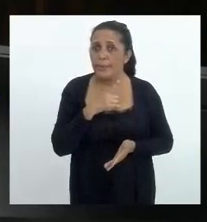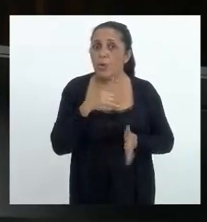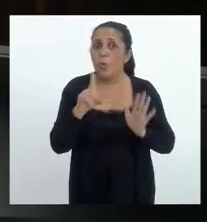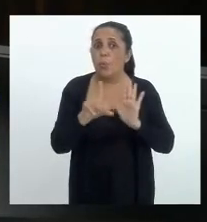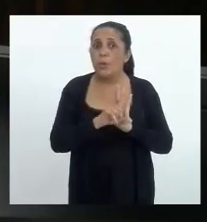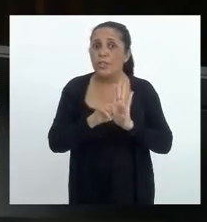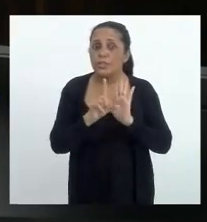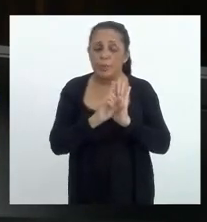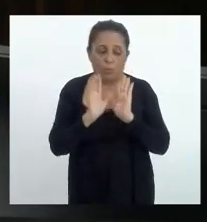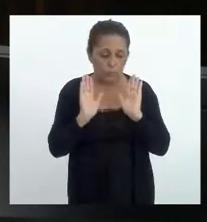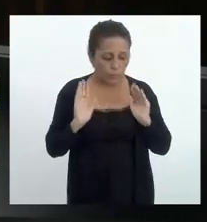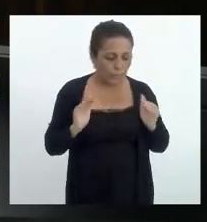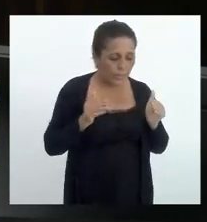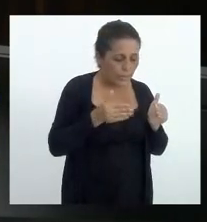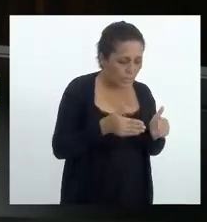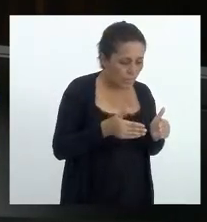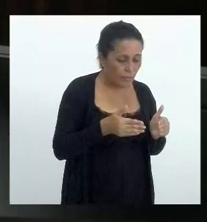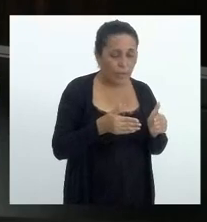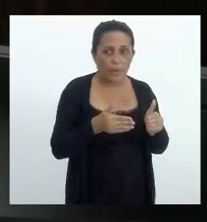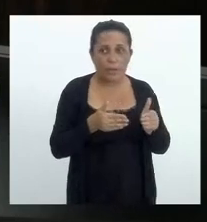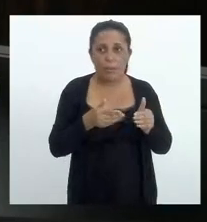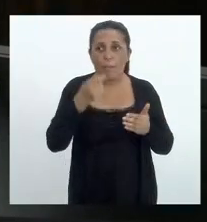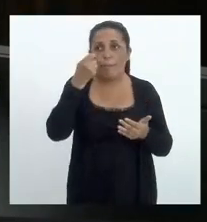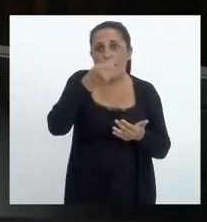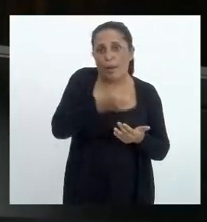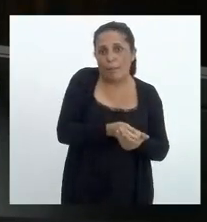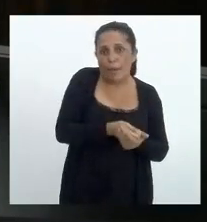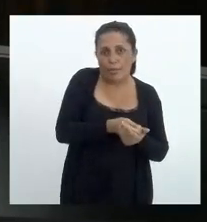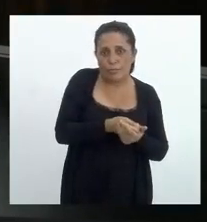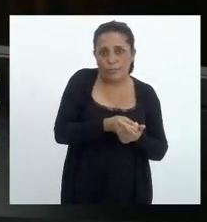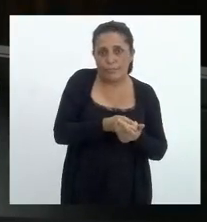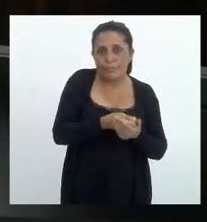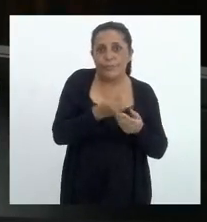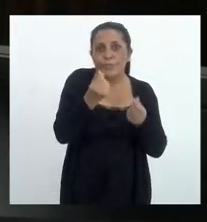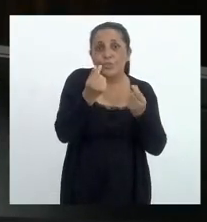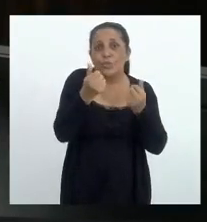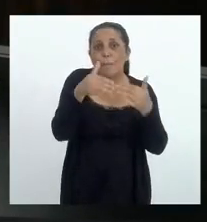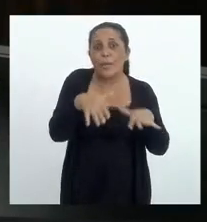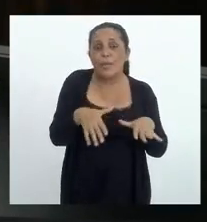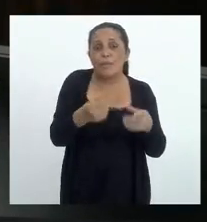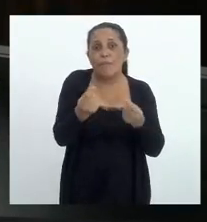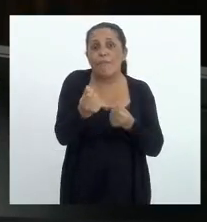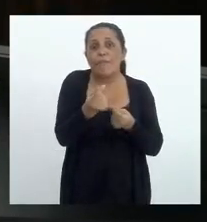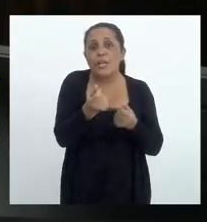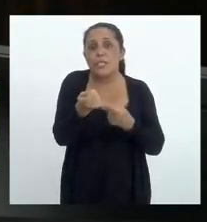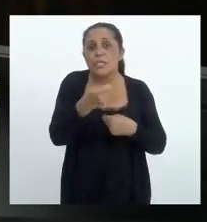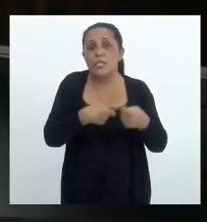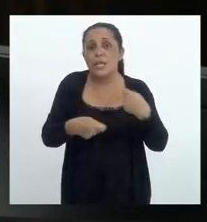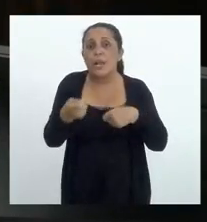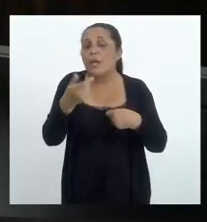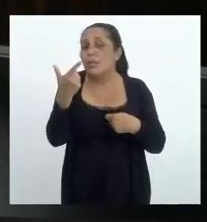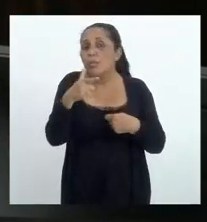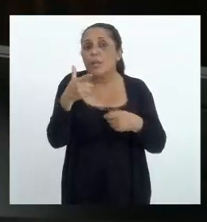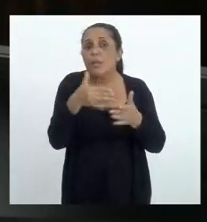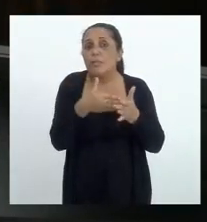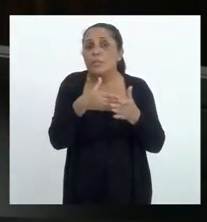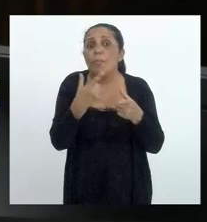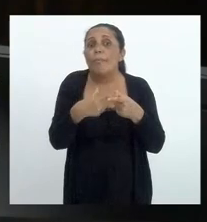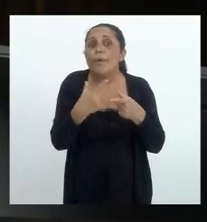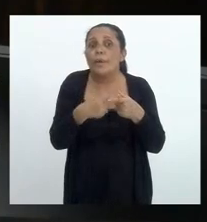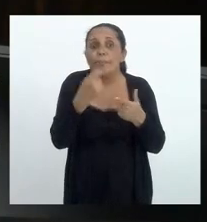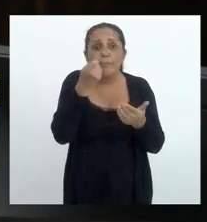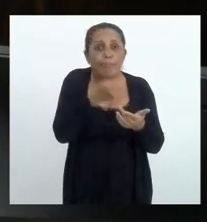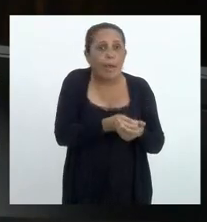legislação específica para o pagamento dessas despesas financeiras, e elas não têm limite exatamente porque a gente precisa